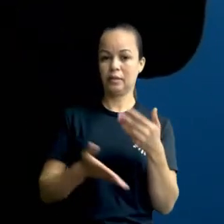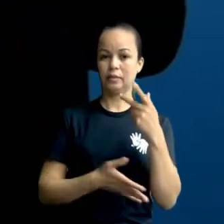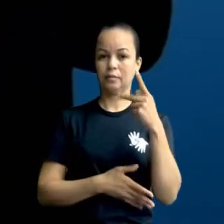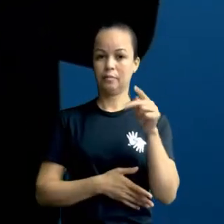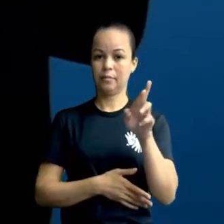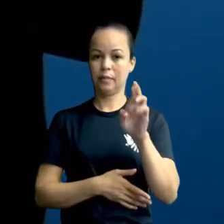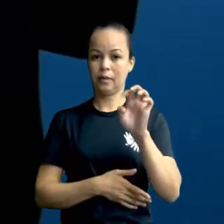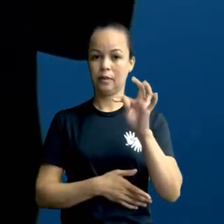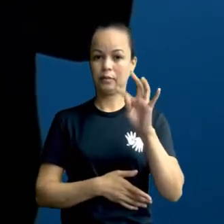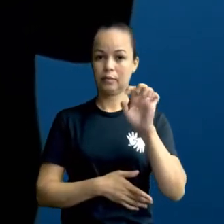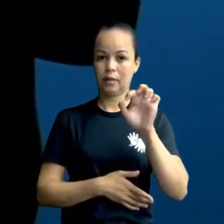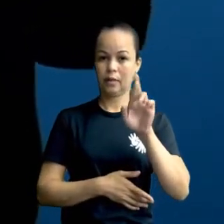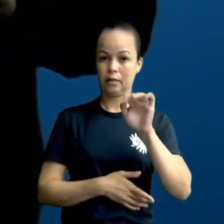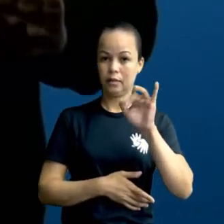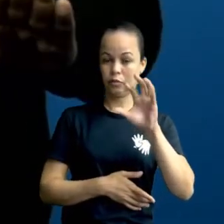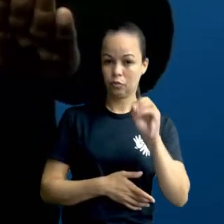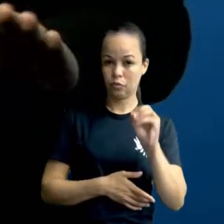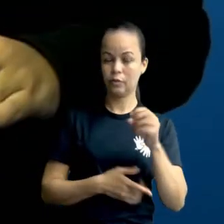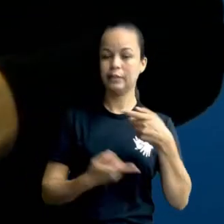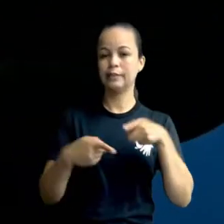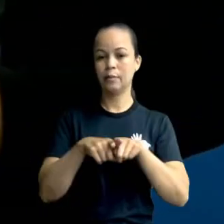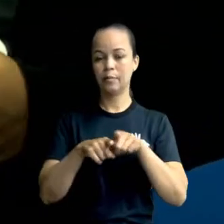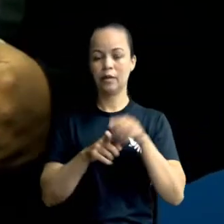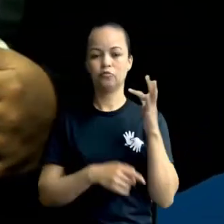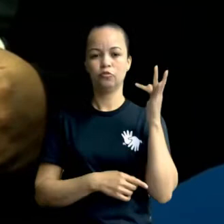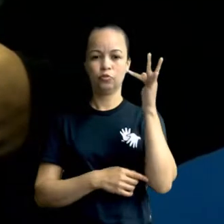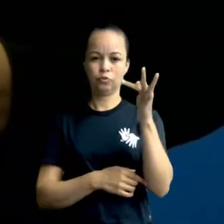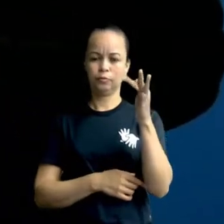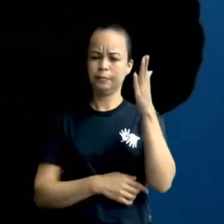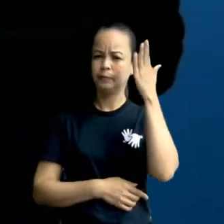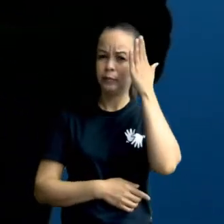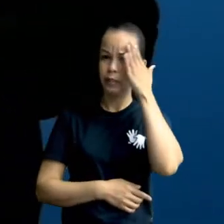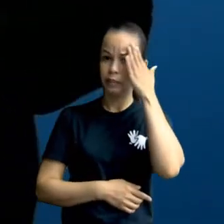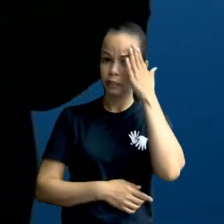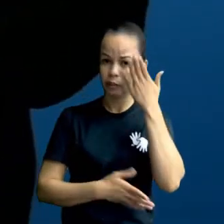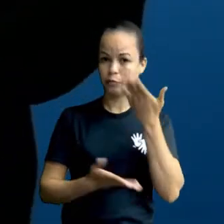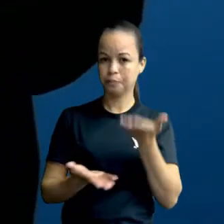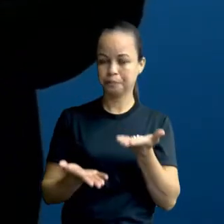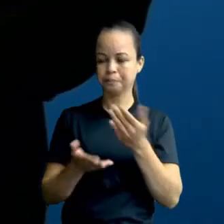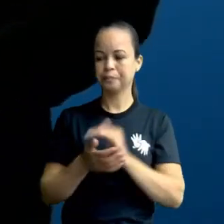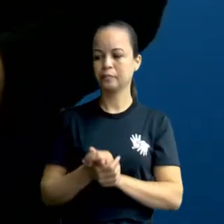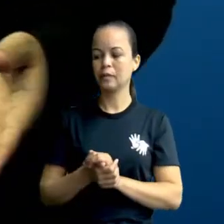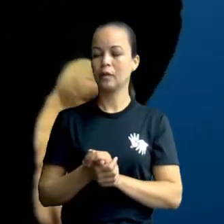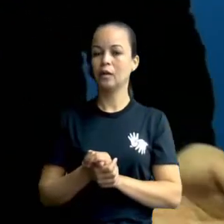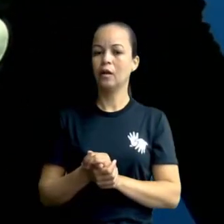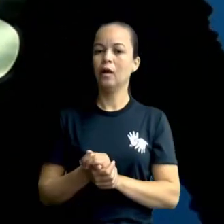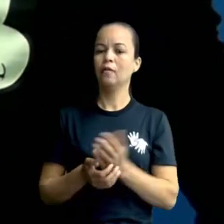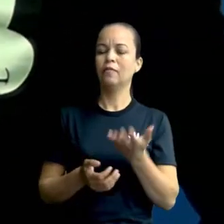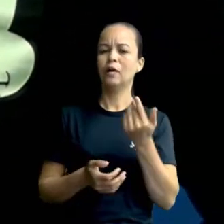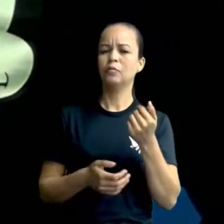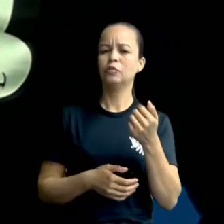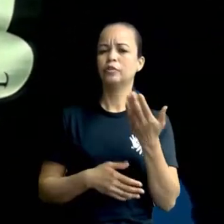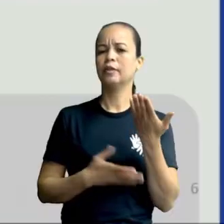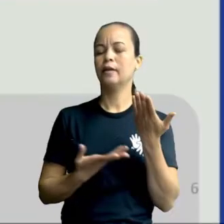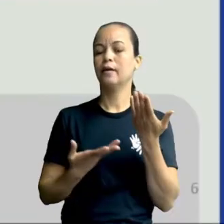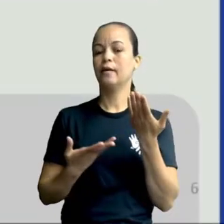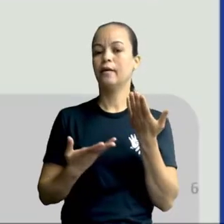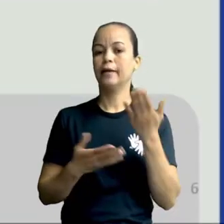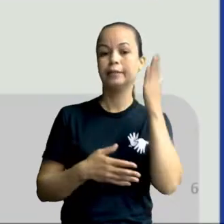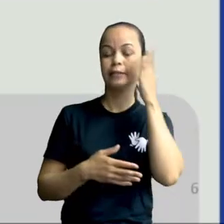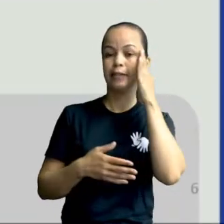e futuro, tá bom? Entendido isto, vamos entender cada tempo desse,